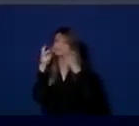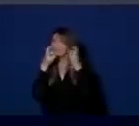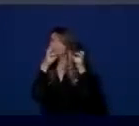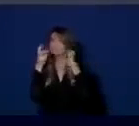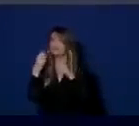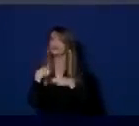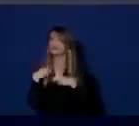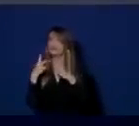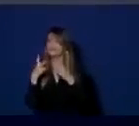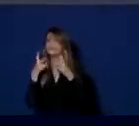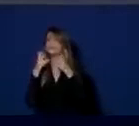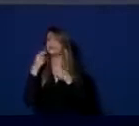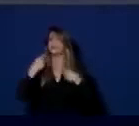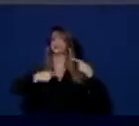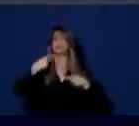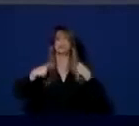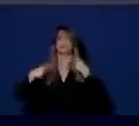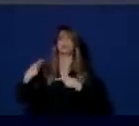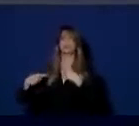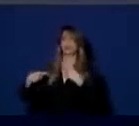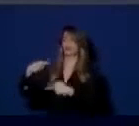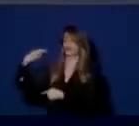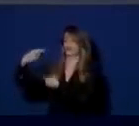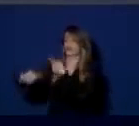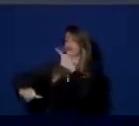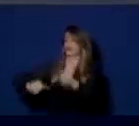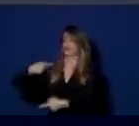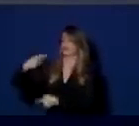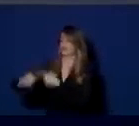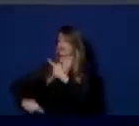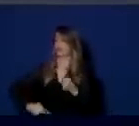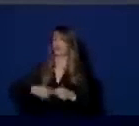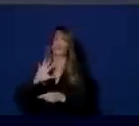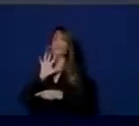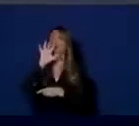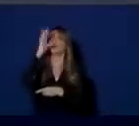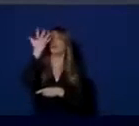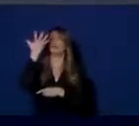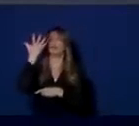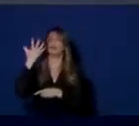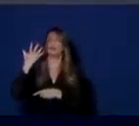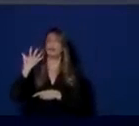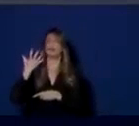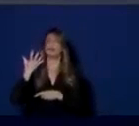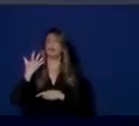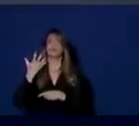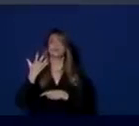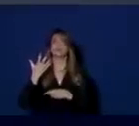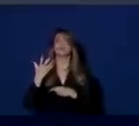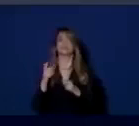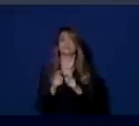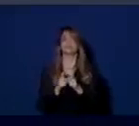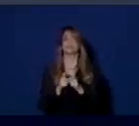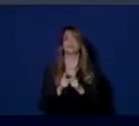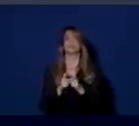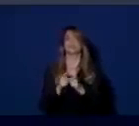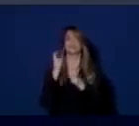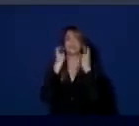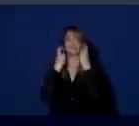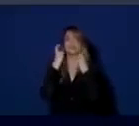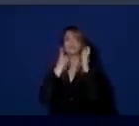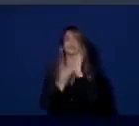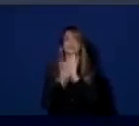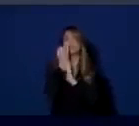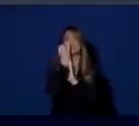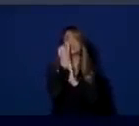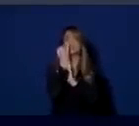é que eu vejo esse debate da rotação e dos efeitos decorrentes da preocupação com a inflação e do